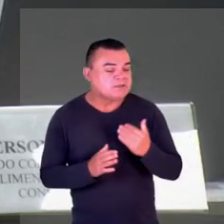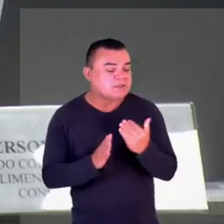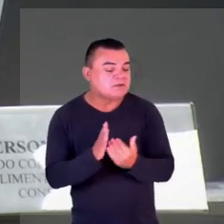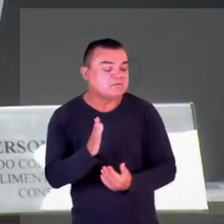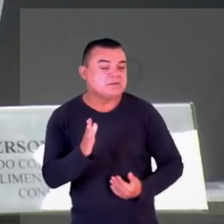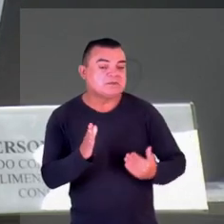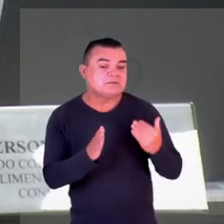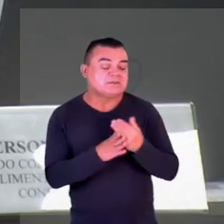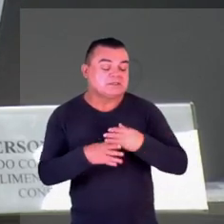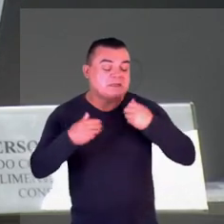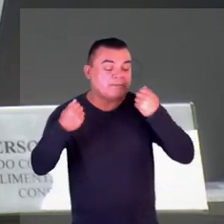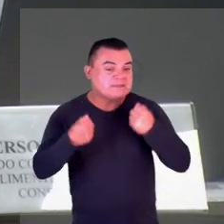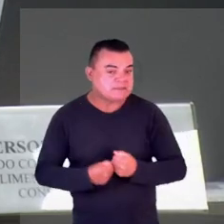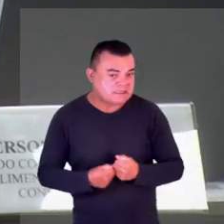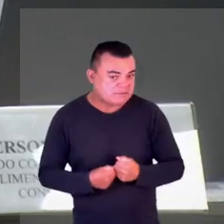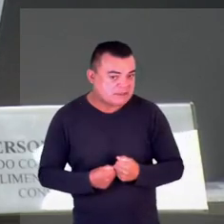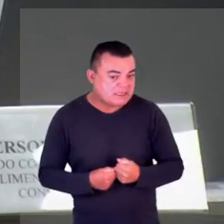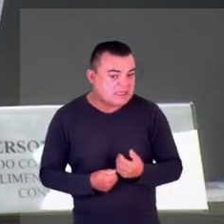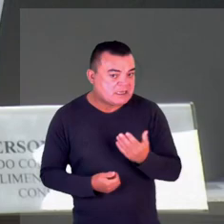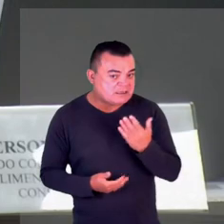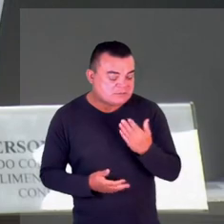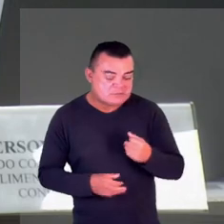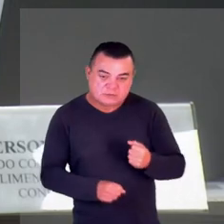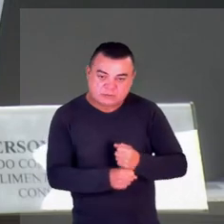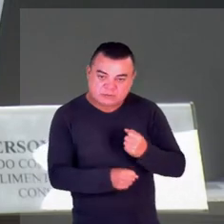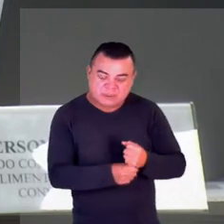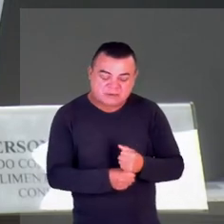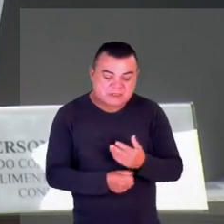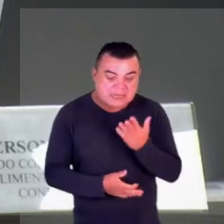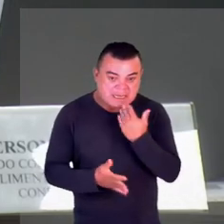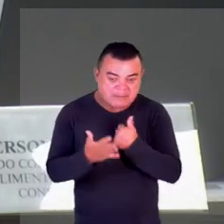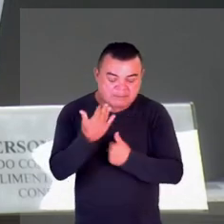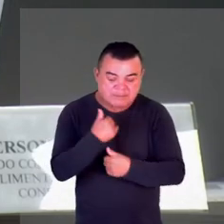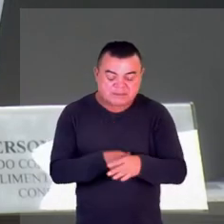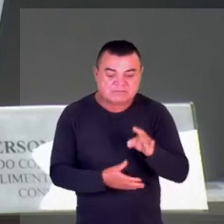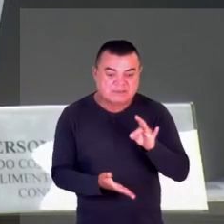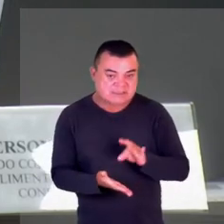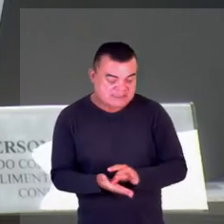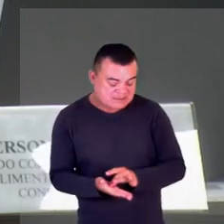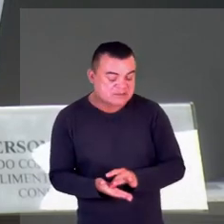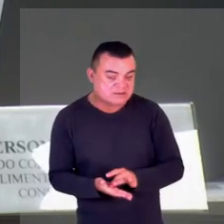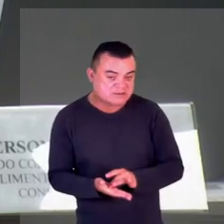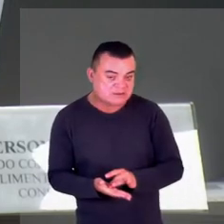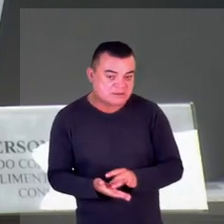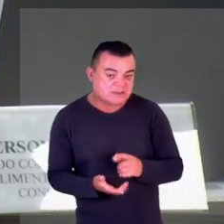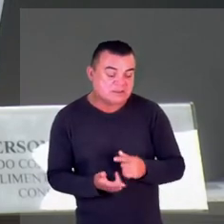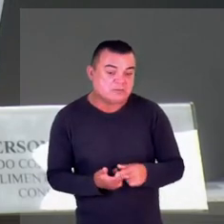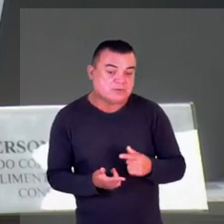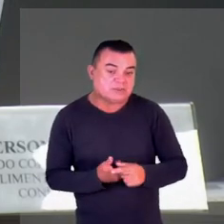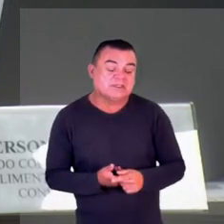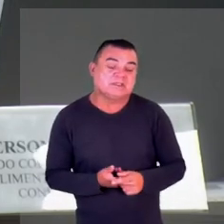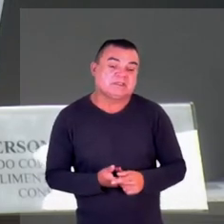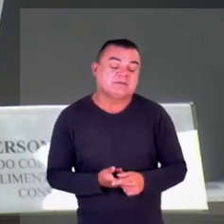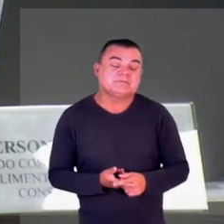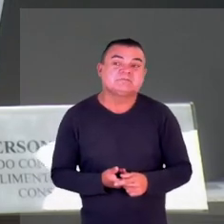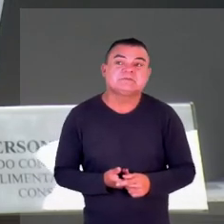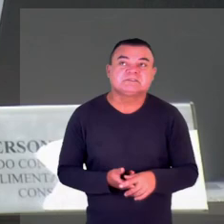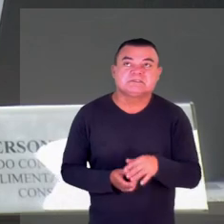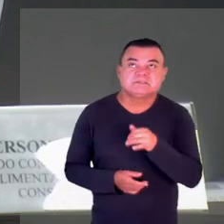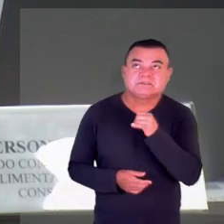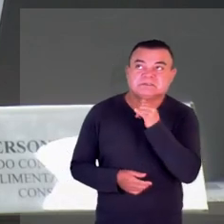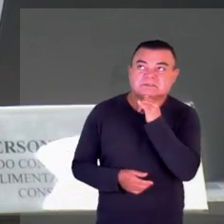capacidade produtiva de alimentos de verdade de comida de verdade porque é outra questão no Brasil é que a gente tem aumentado por exemplo